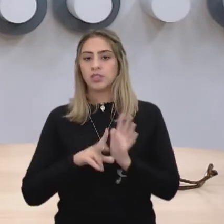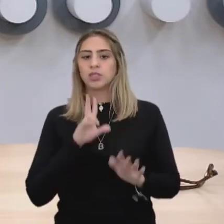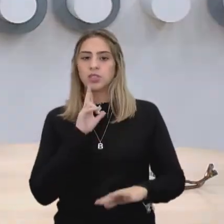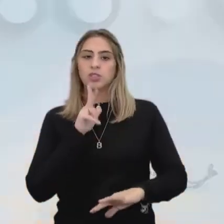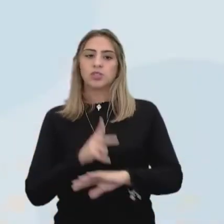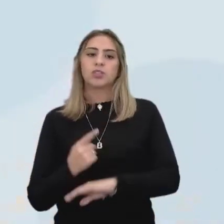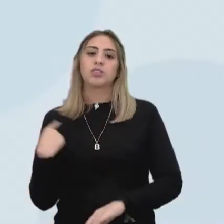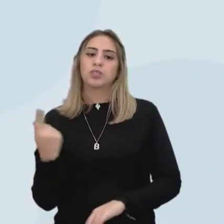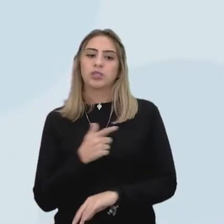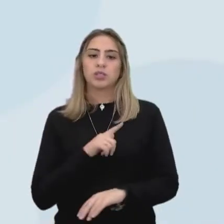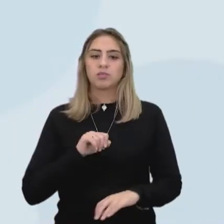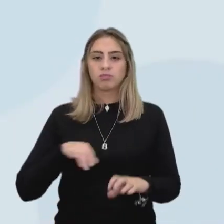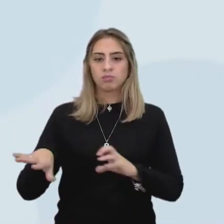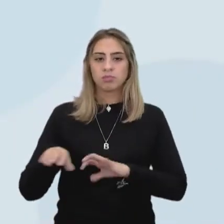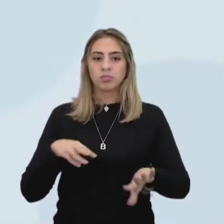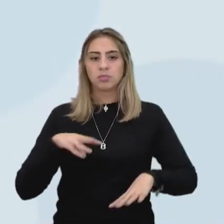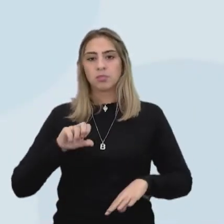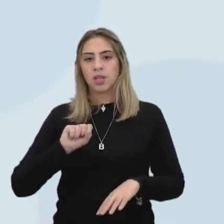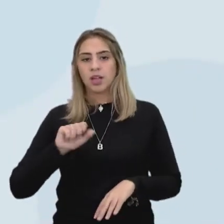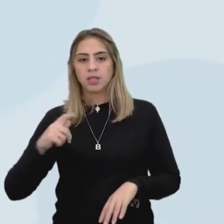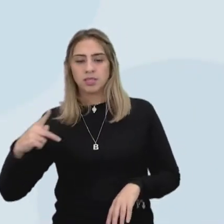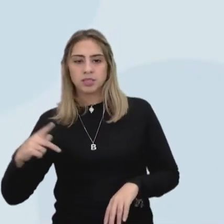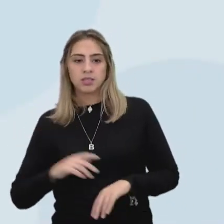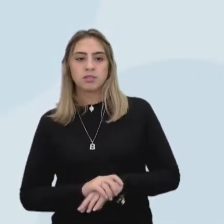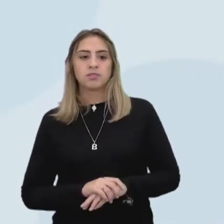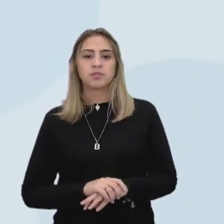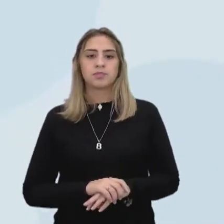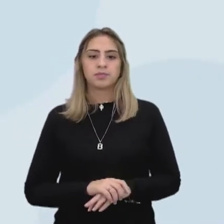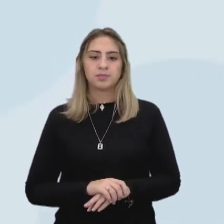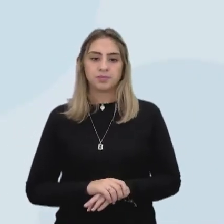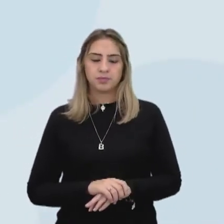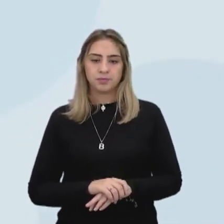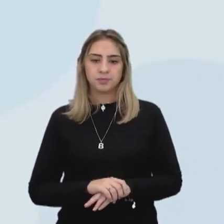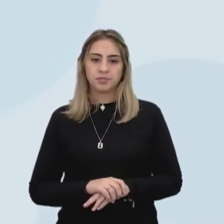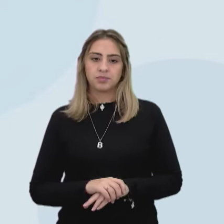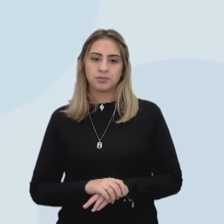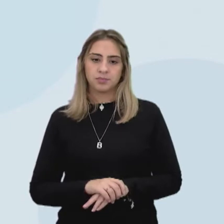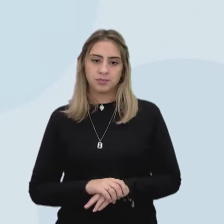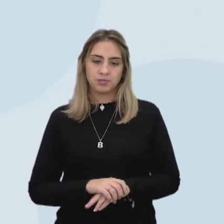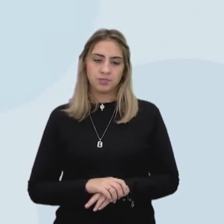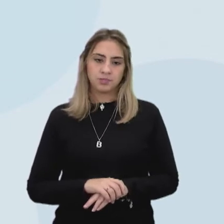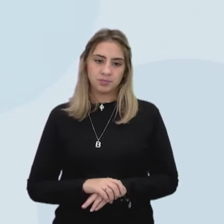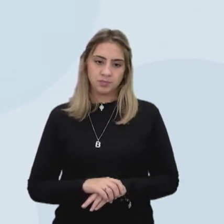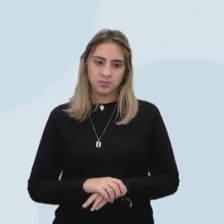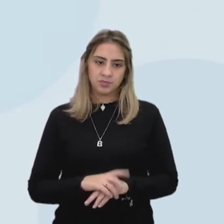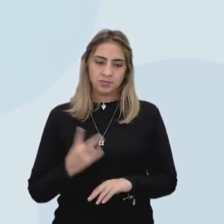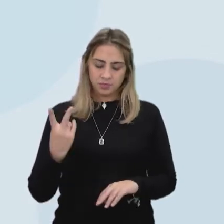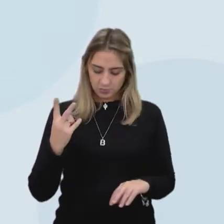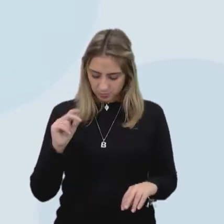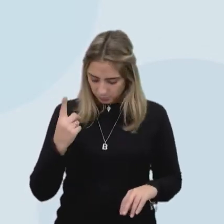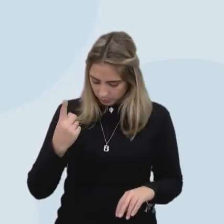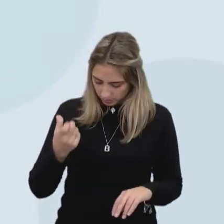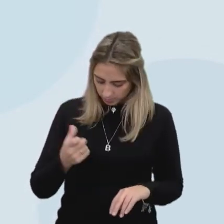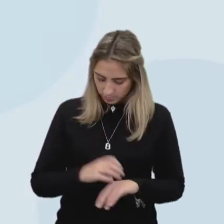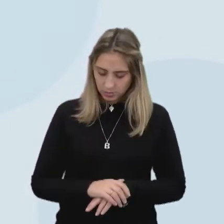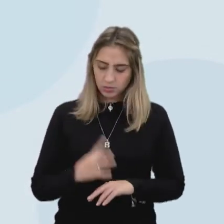nós temos aí a distribuição de massa de rendimento mensal real domiciliar per capita de 2016.